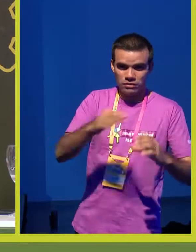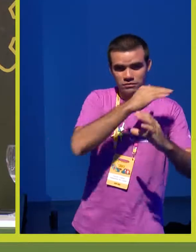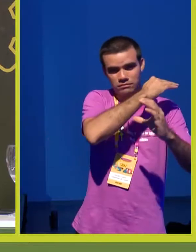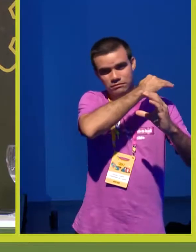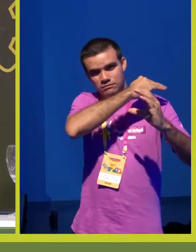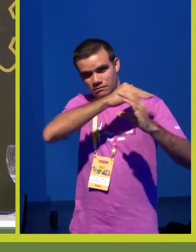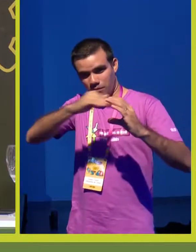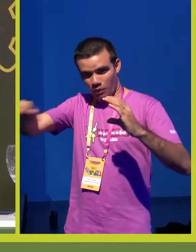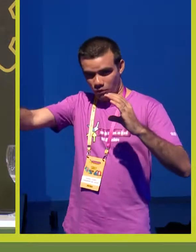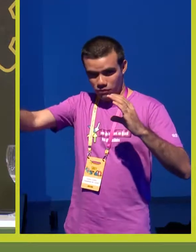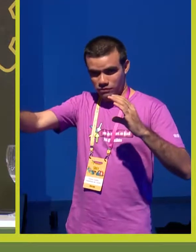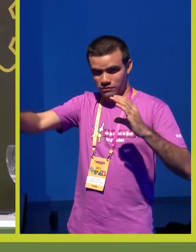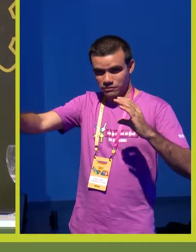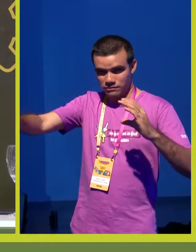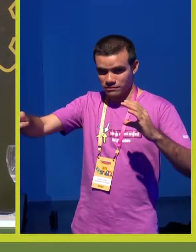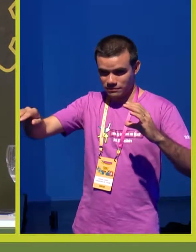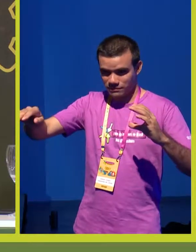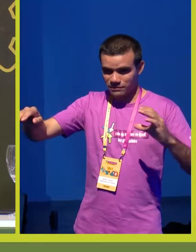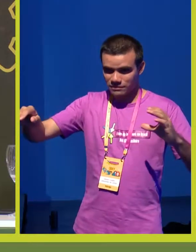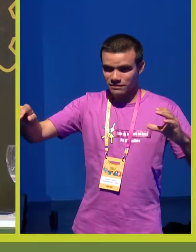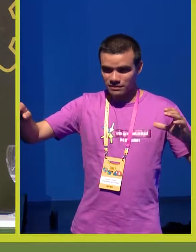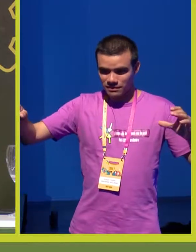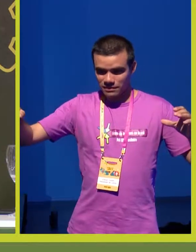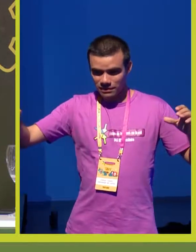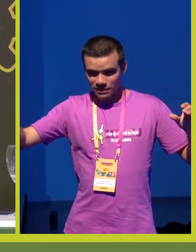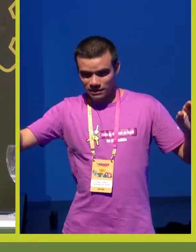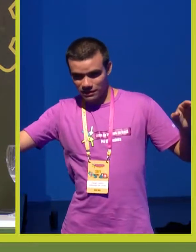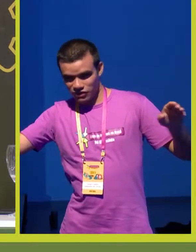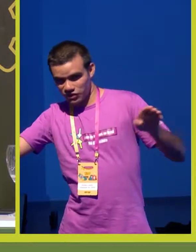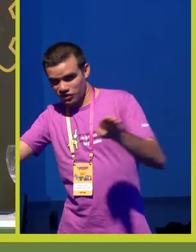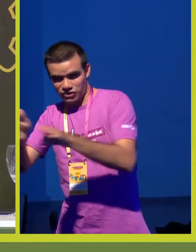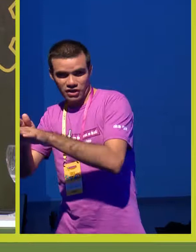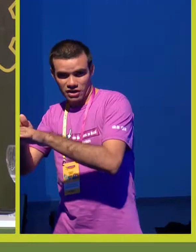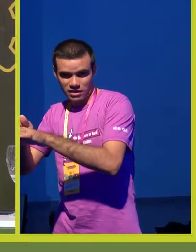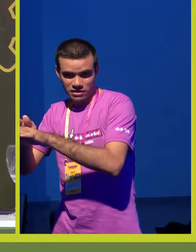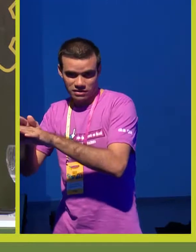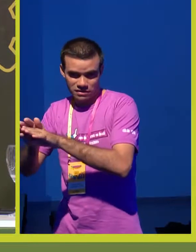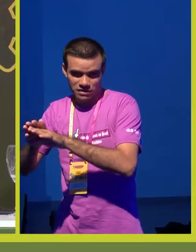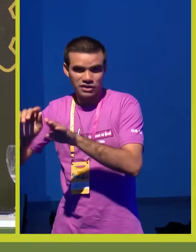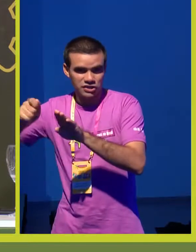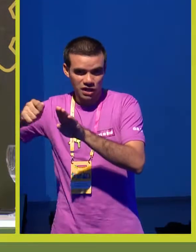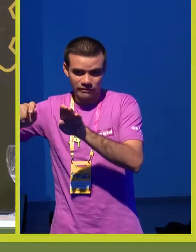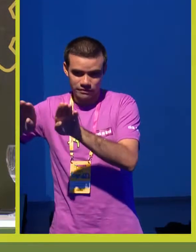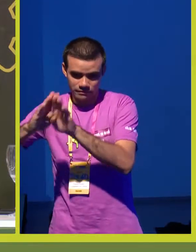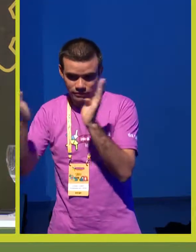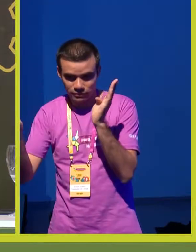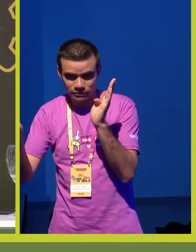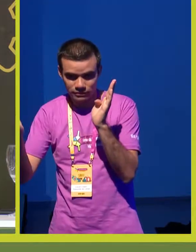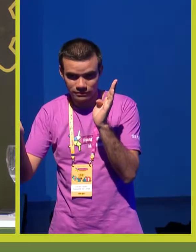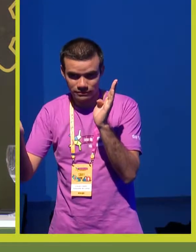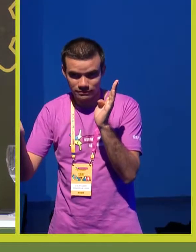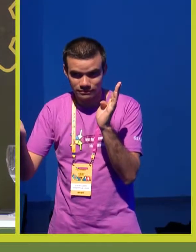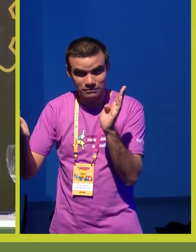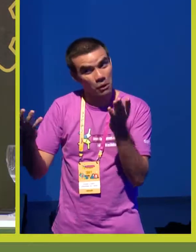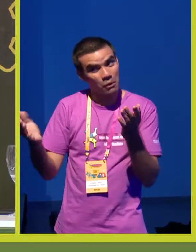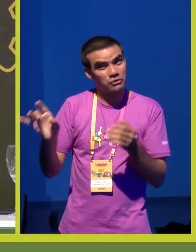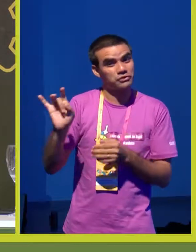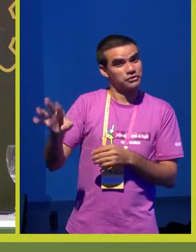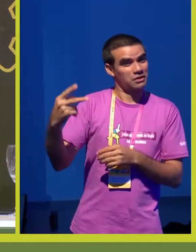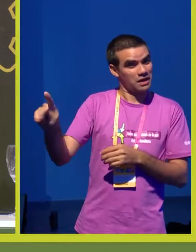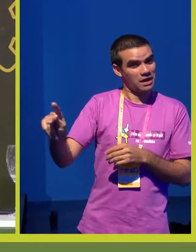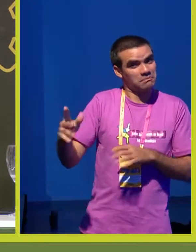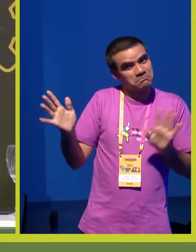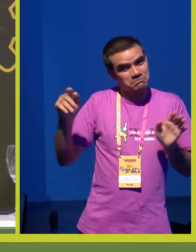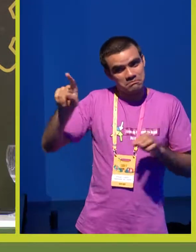a chave pública e a pessoa, só a pessoa que recebe tem a chave privada, ou só ela deveria ter para